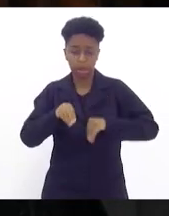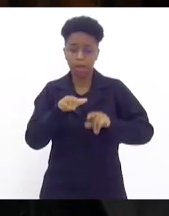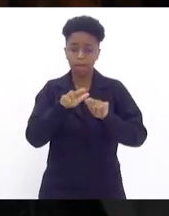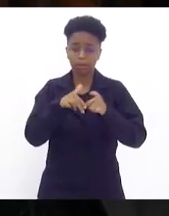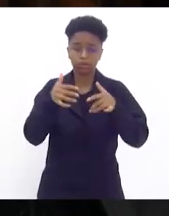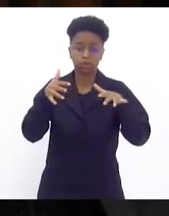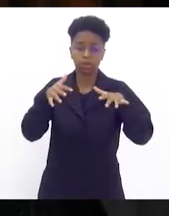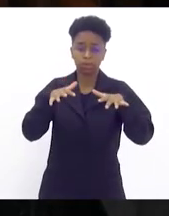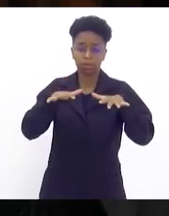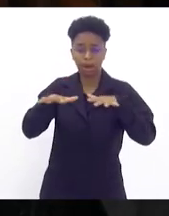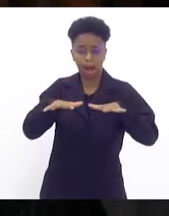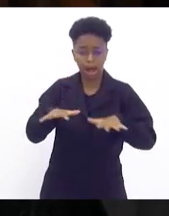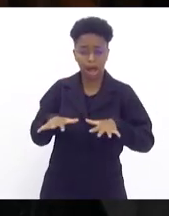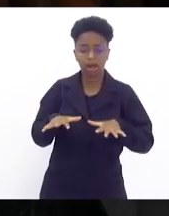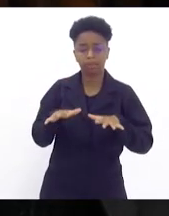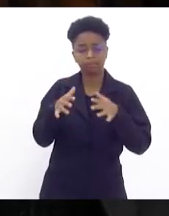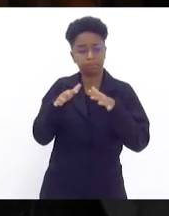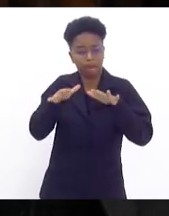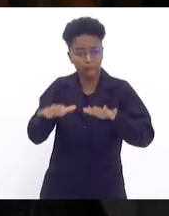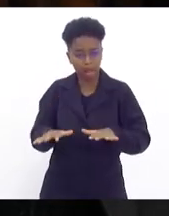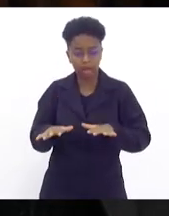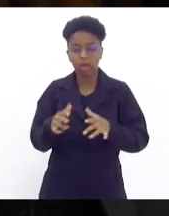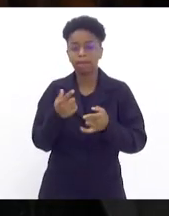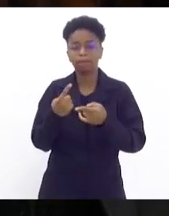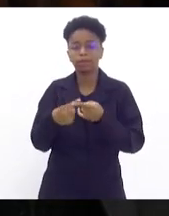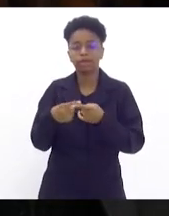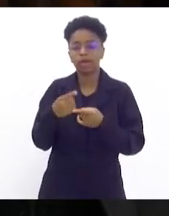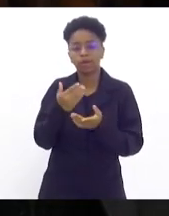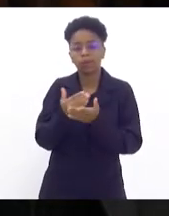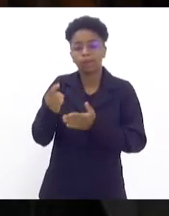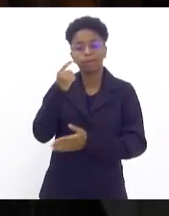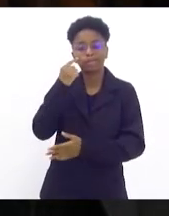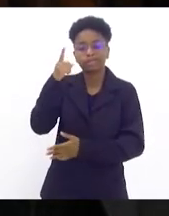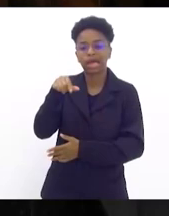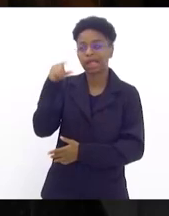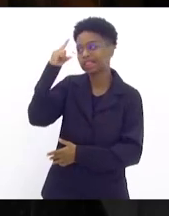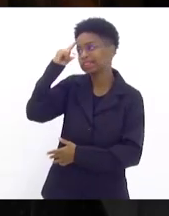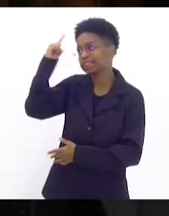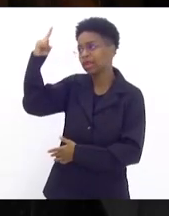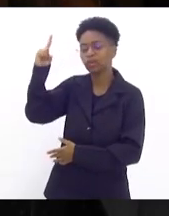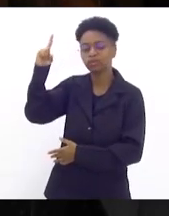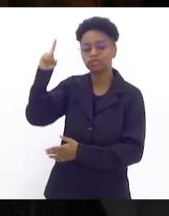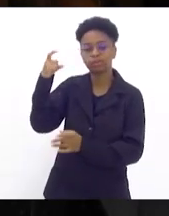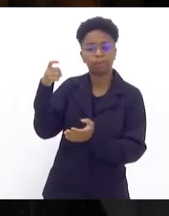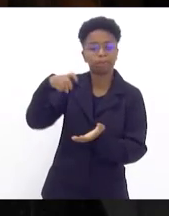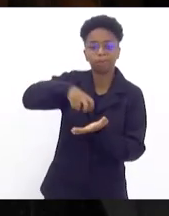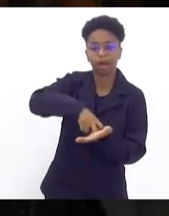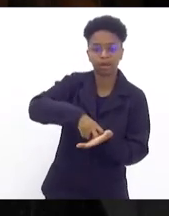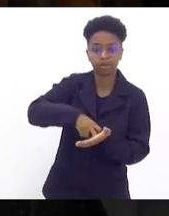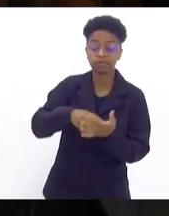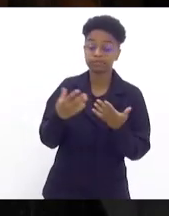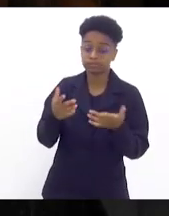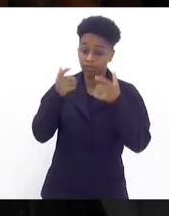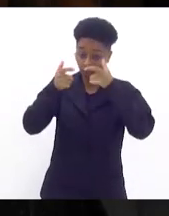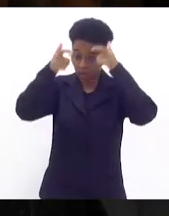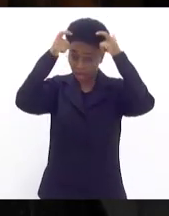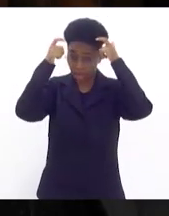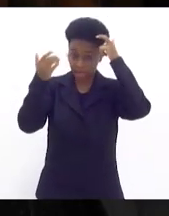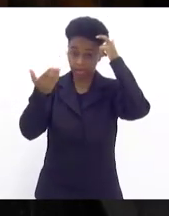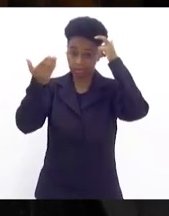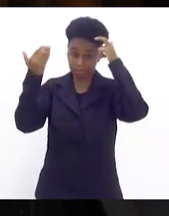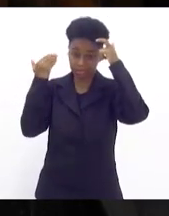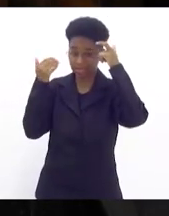a achar que era um castigo divino e os reis da época